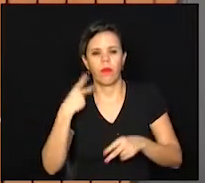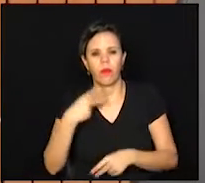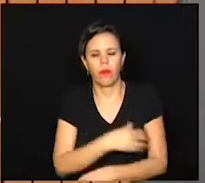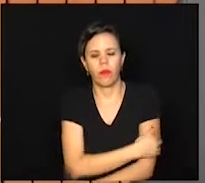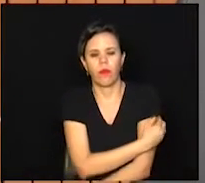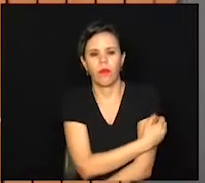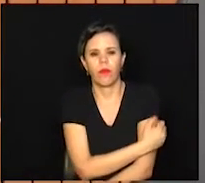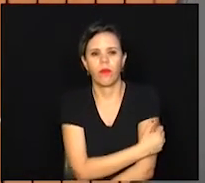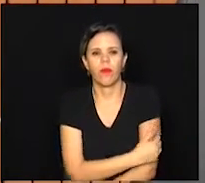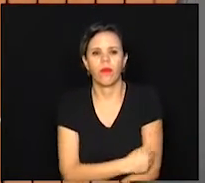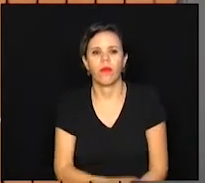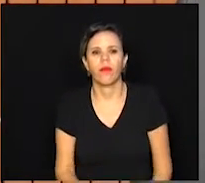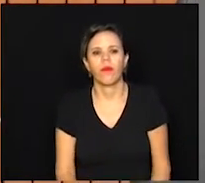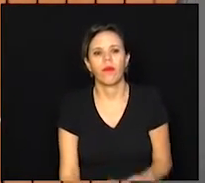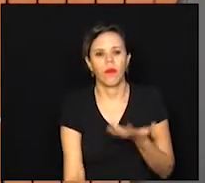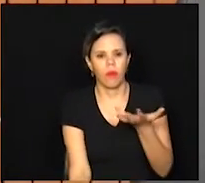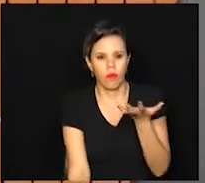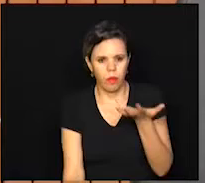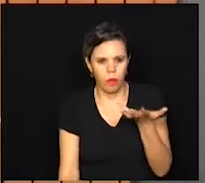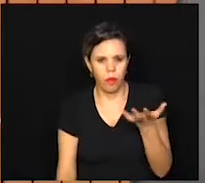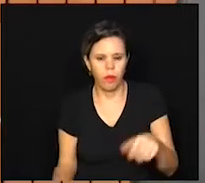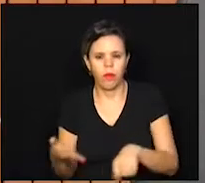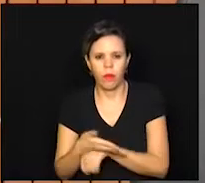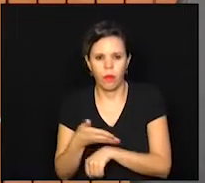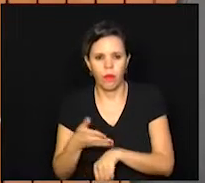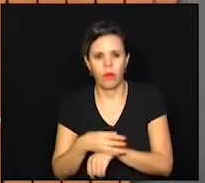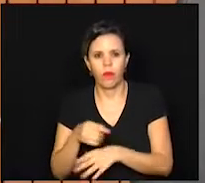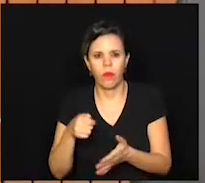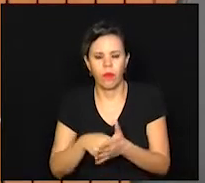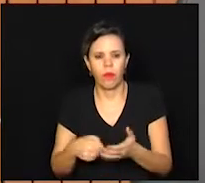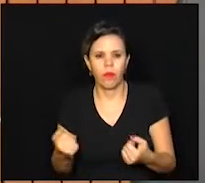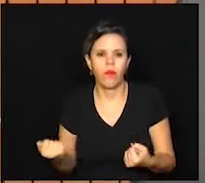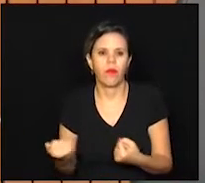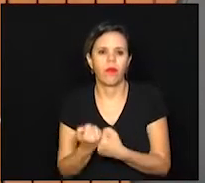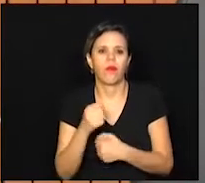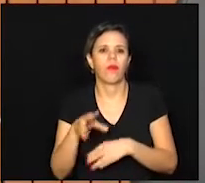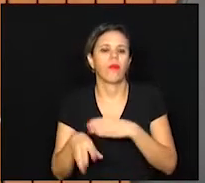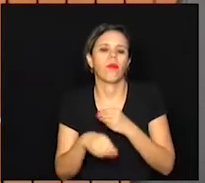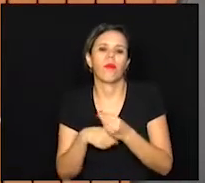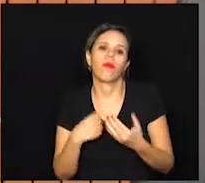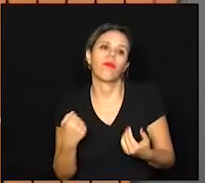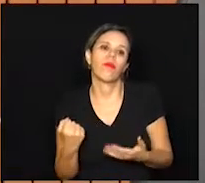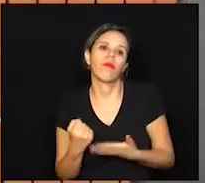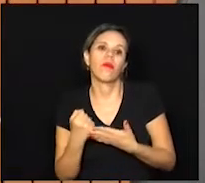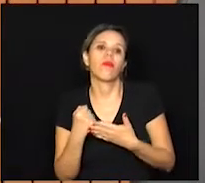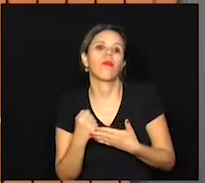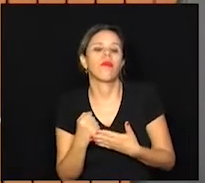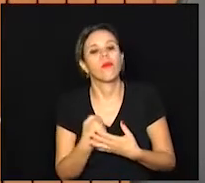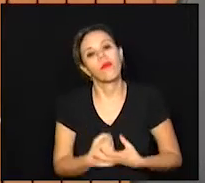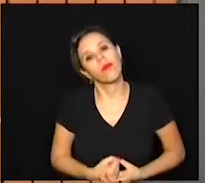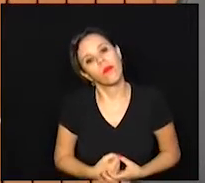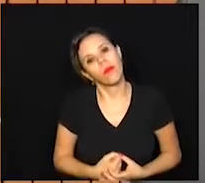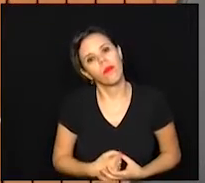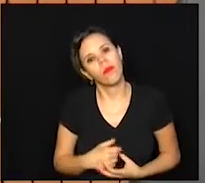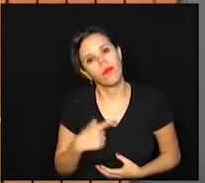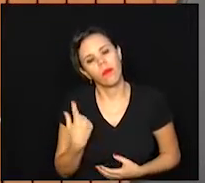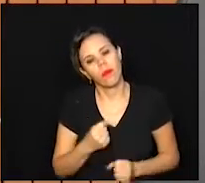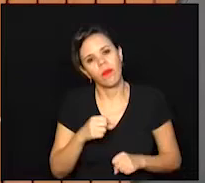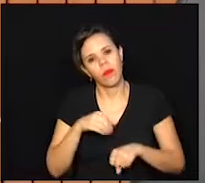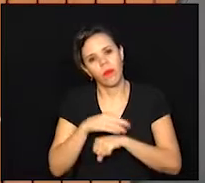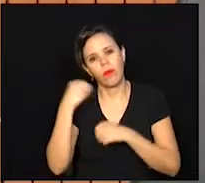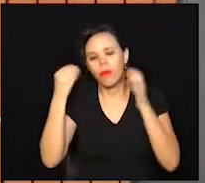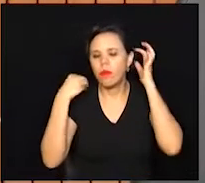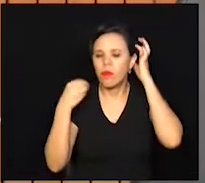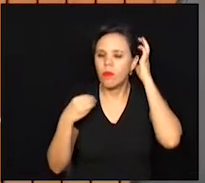vereadores que quiserem fazer parte disso, fazendo essa composição, fazendo nessa ajuda, e que a gente possa trazer essa